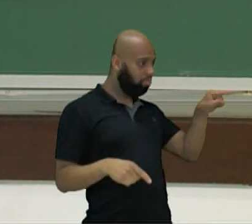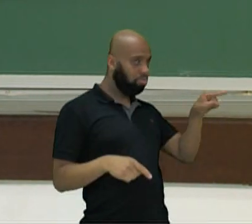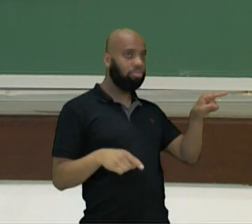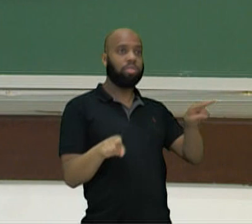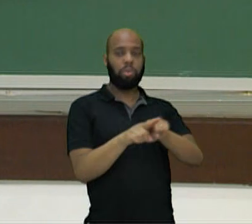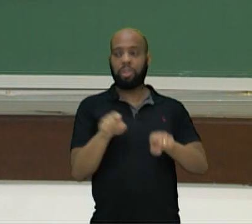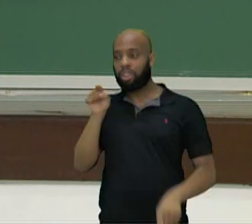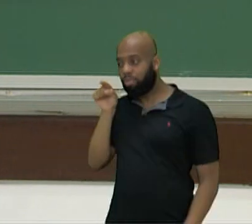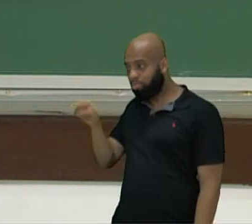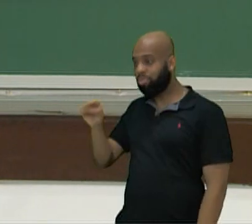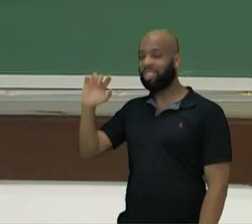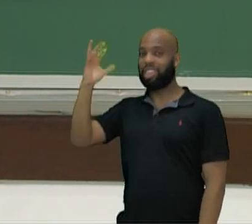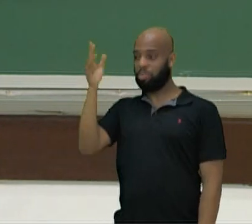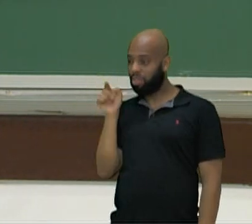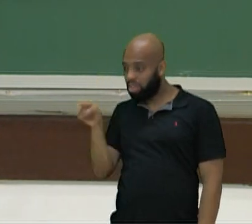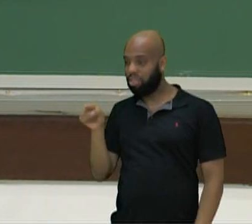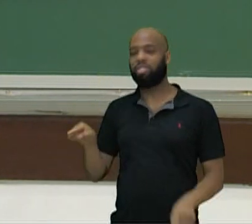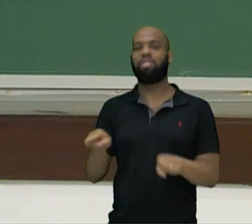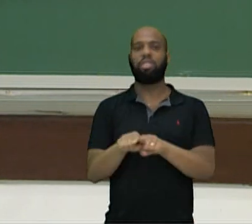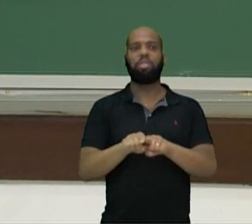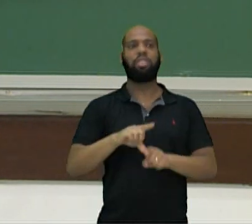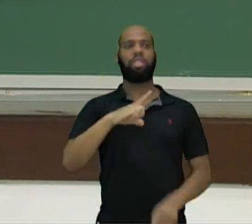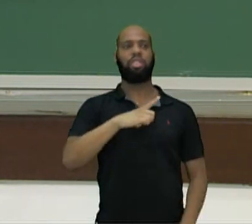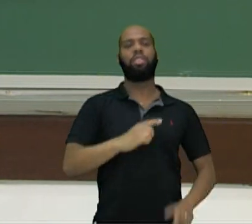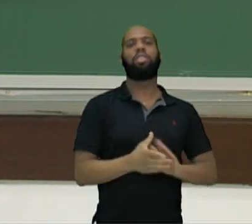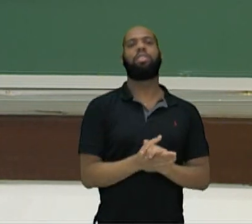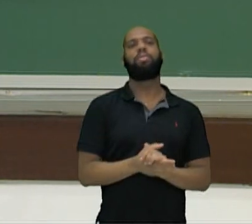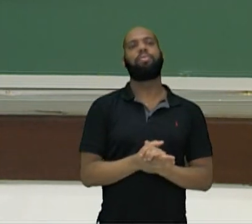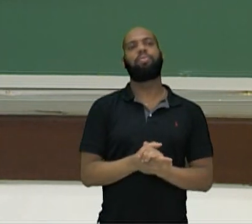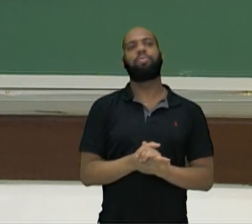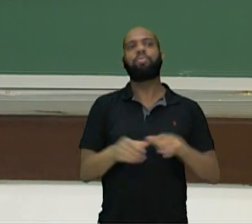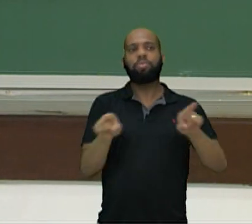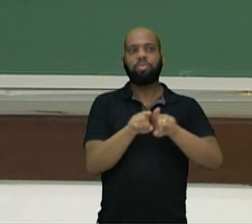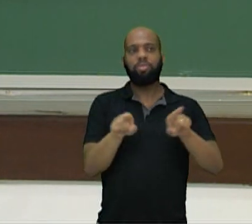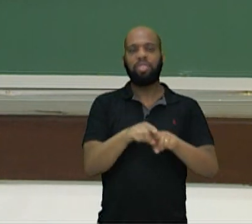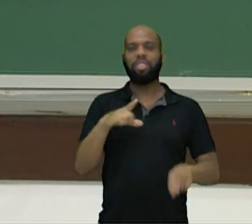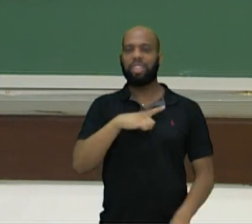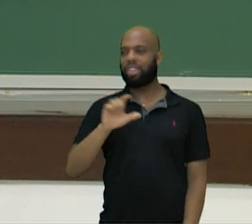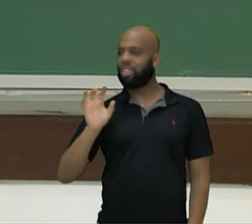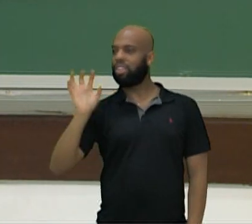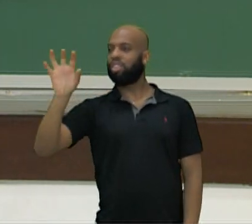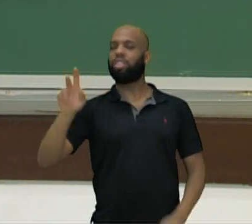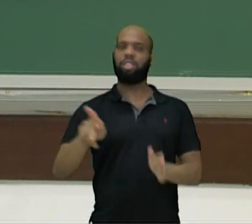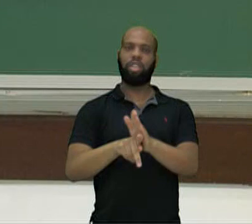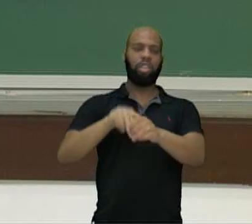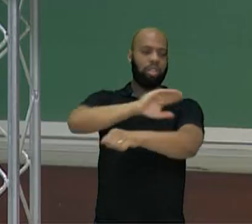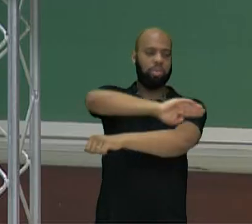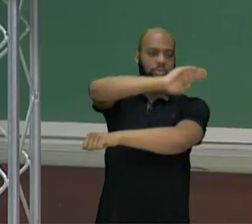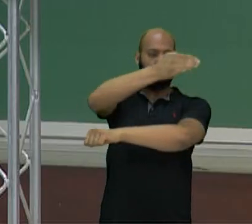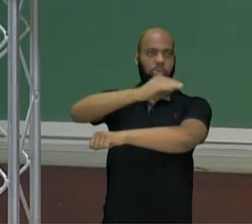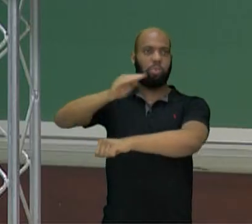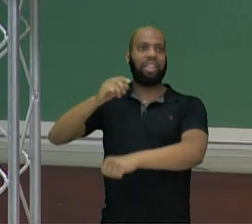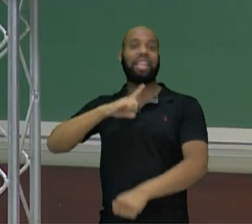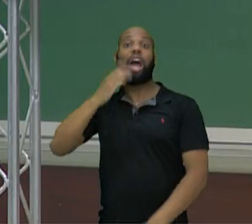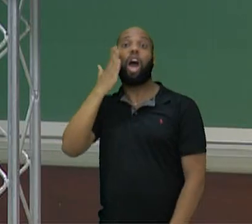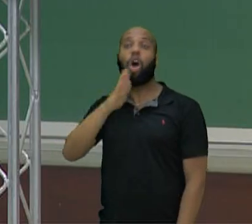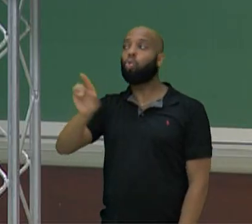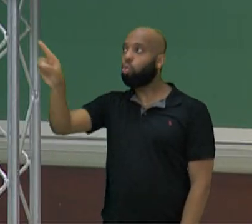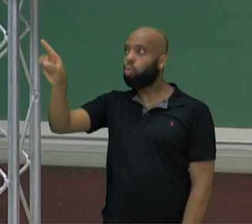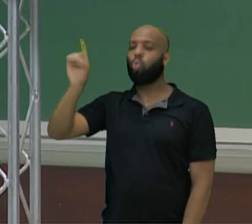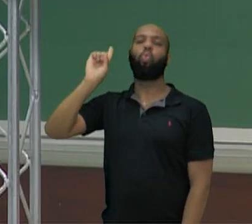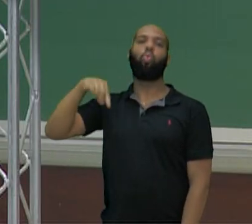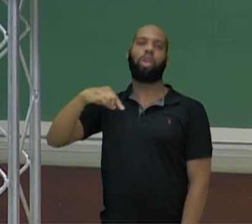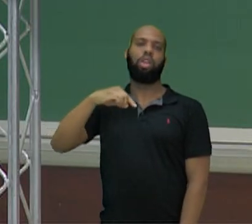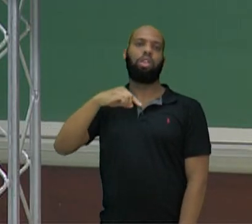de aridez, o clima árido, e daí a gente vem aí, né, para a região de montanha, que está pintada em azul. Mas tem